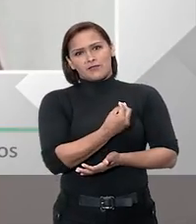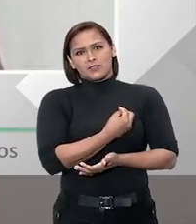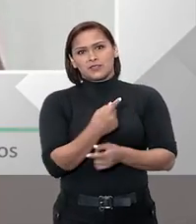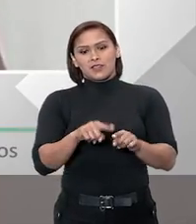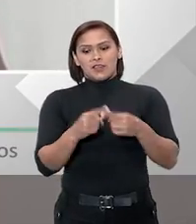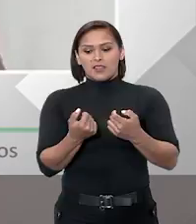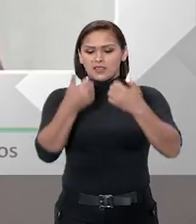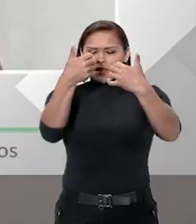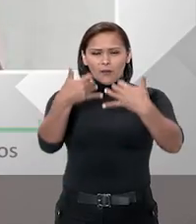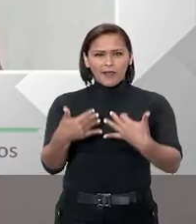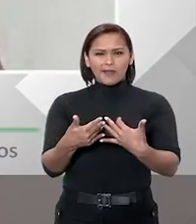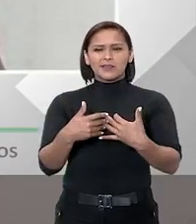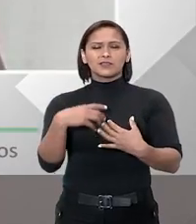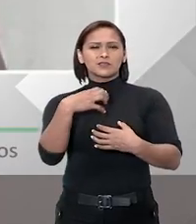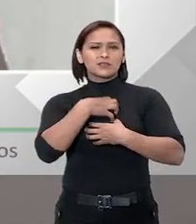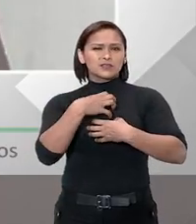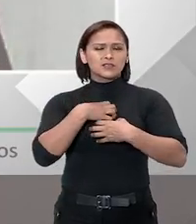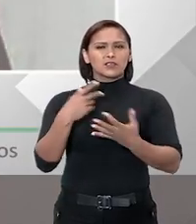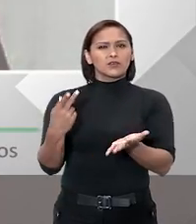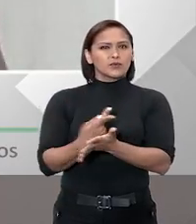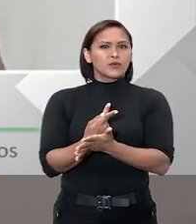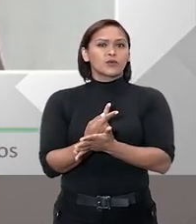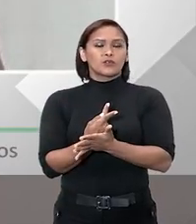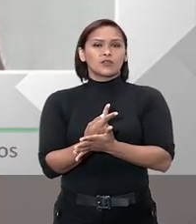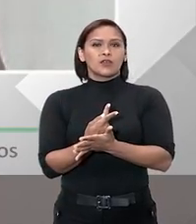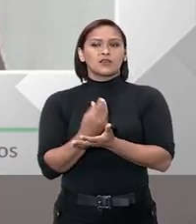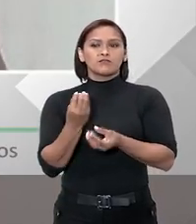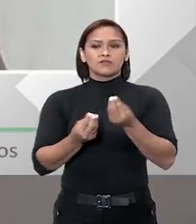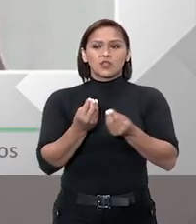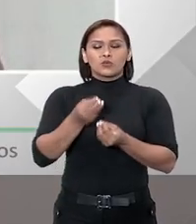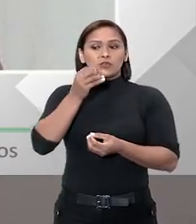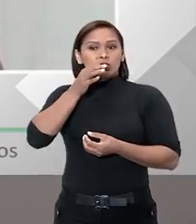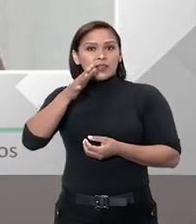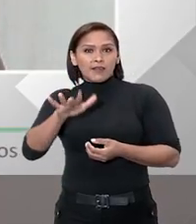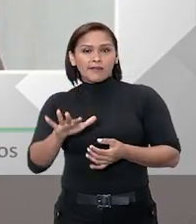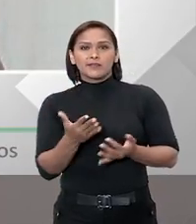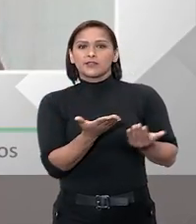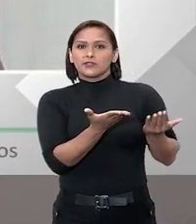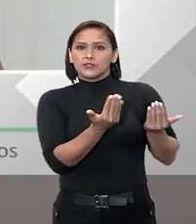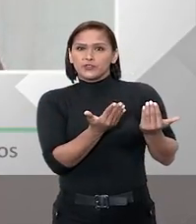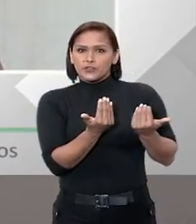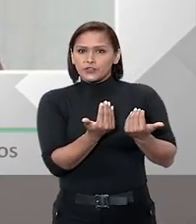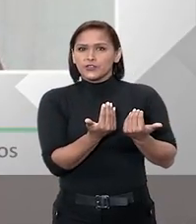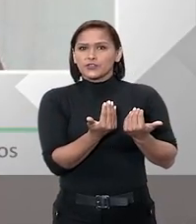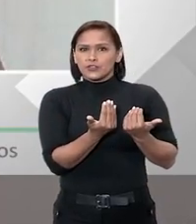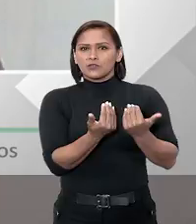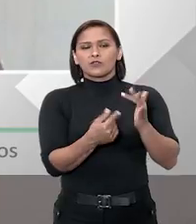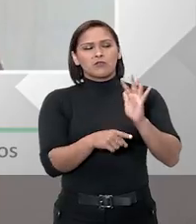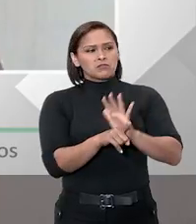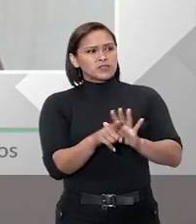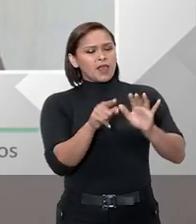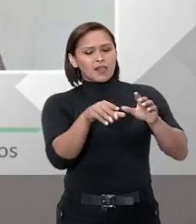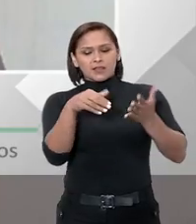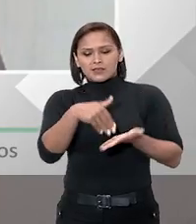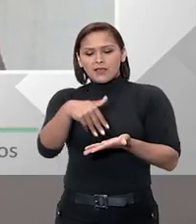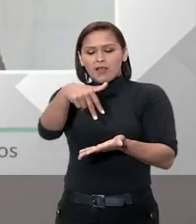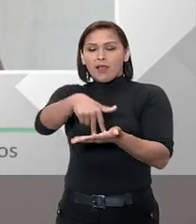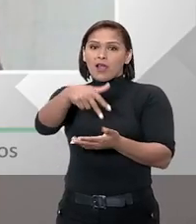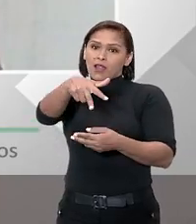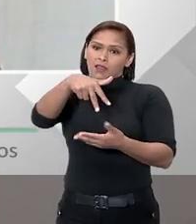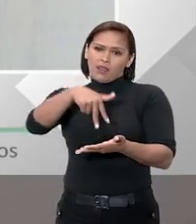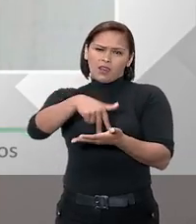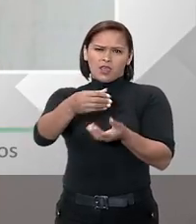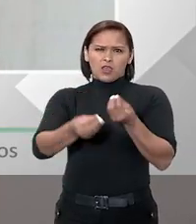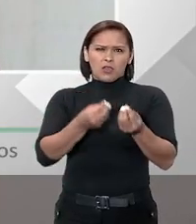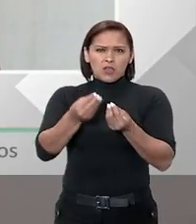Então, essas situações onde crianças e adolescentes elas são colocadas